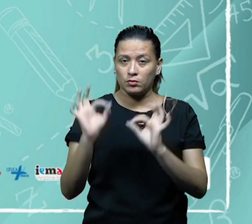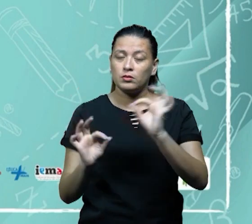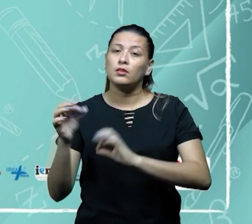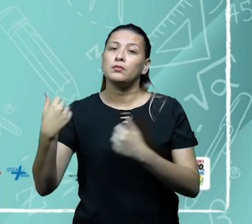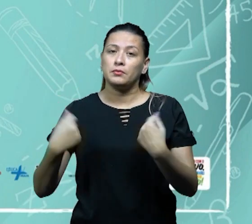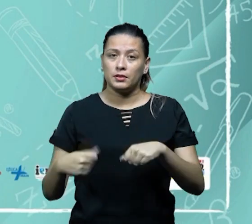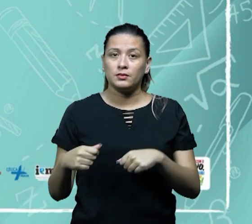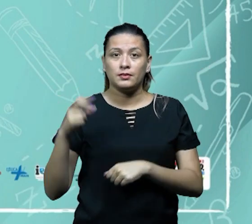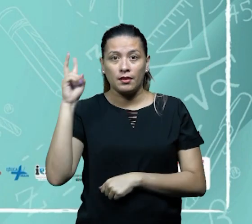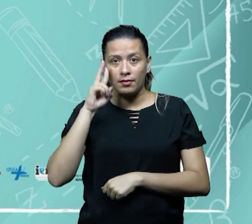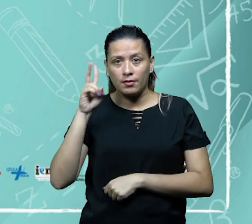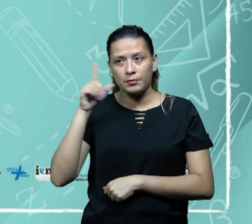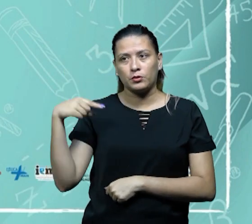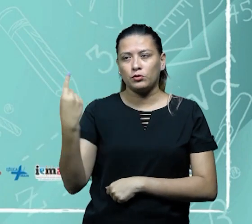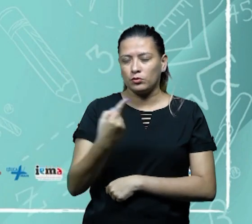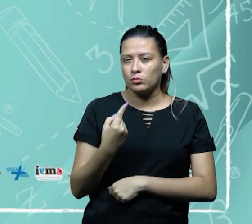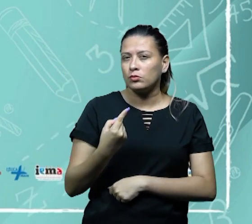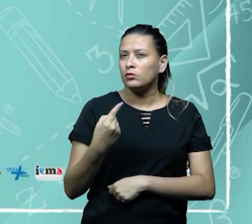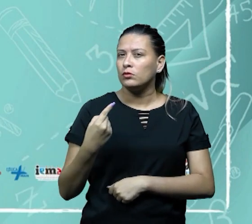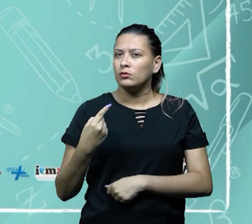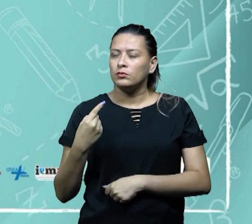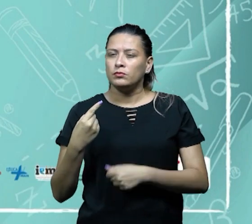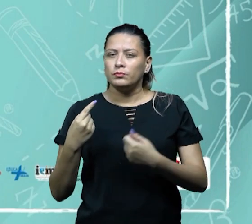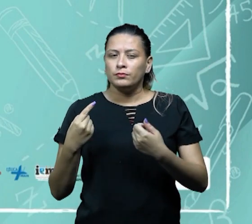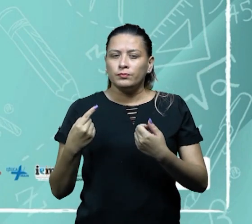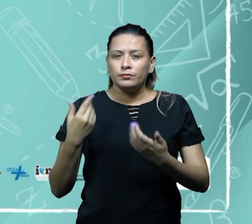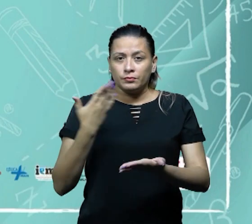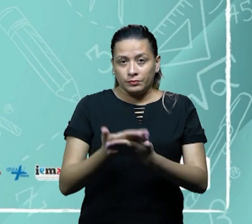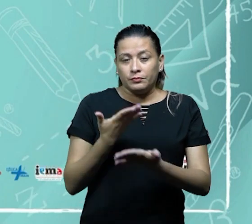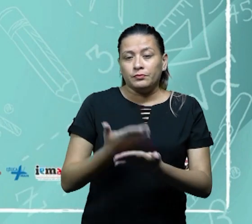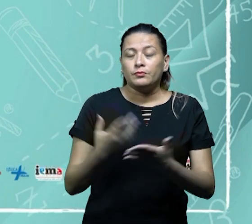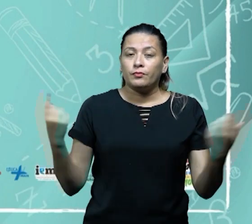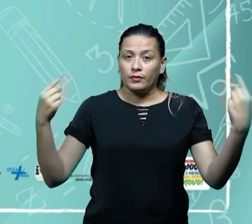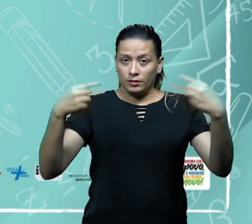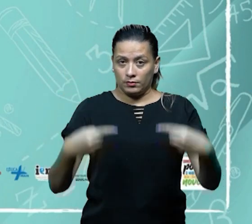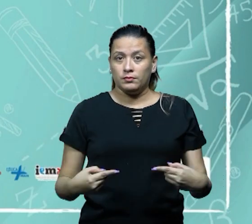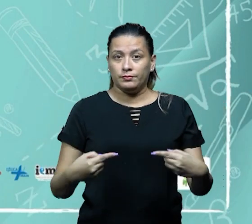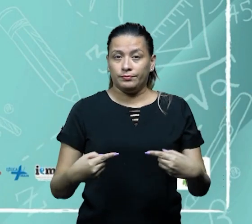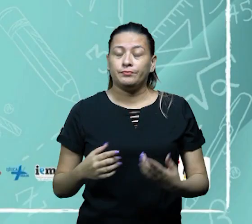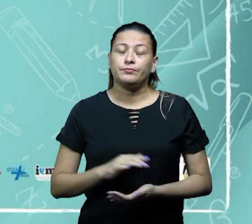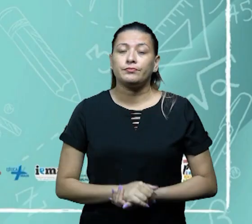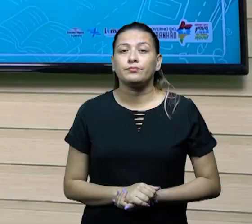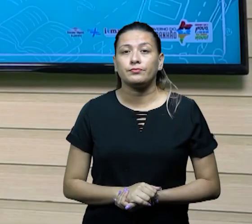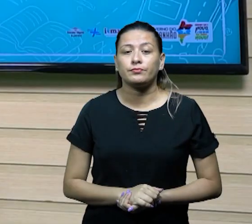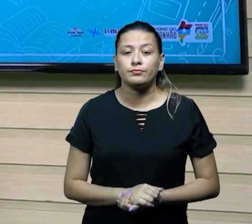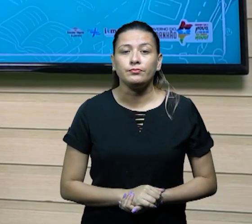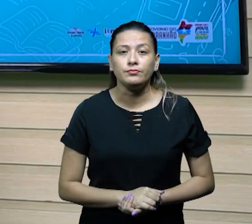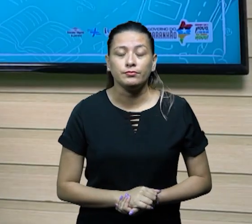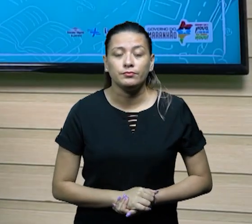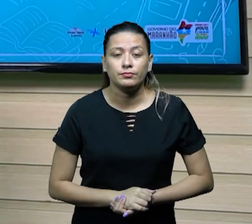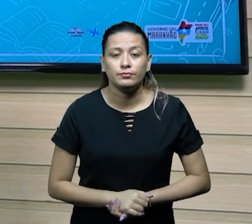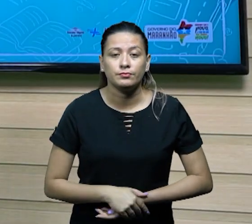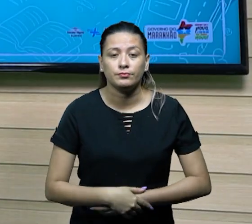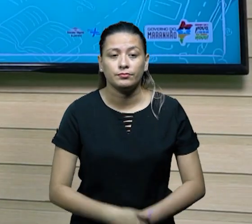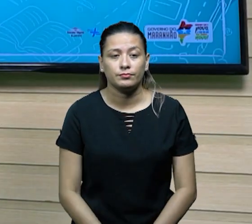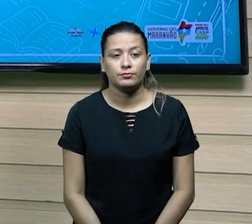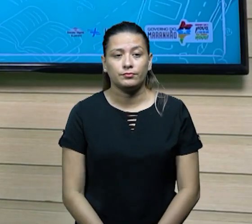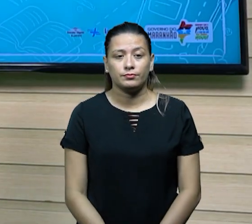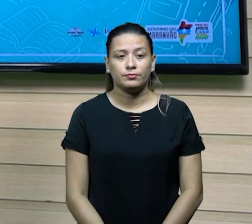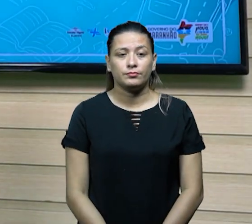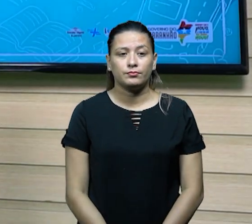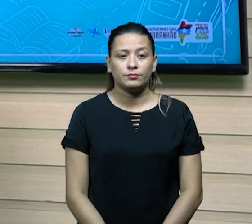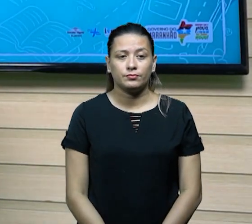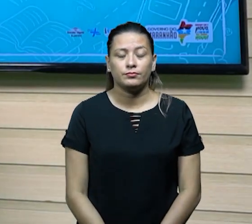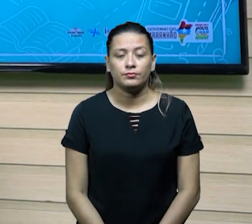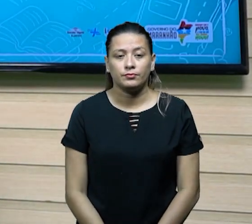diferenciadas e difíceis de imitar e pessoas devem ser organizadas. Lembrando que a gente está falando de competitividade, né? E ser competitivo